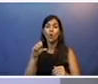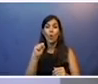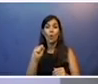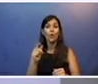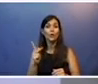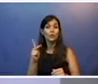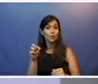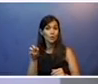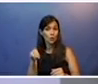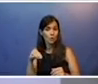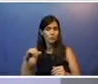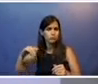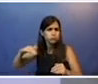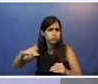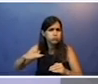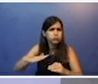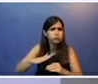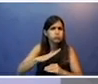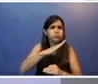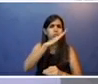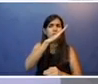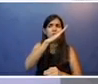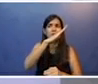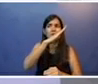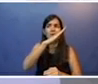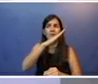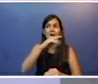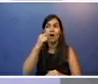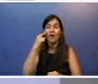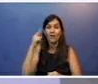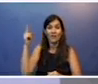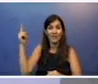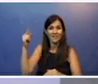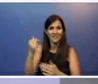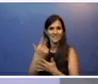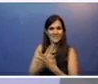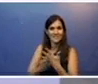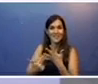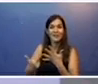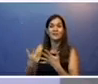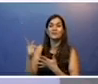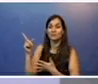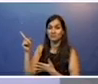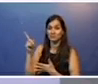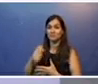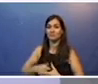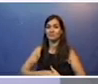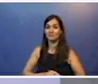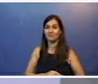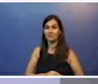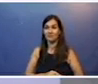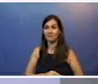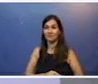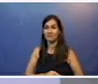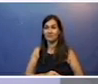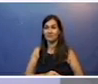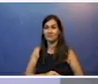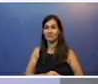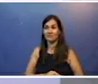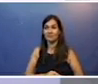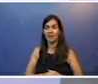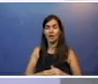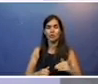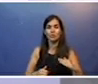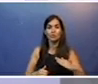em que o avião se encontra. Então está aqui o desenho. Ele começou a subir quando fez 30